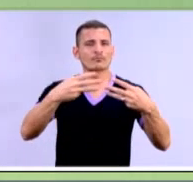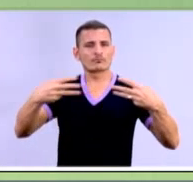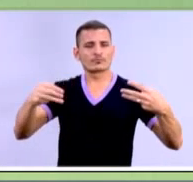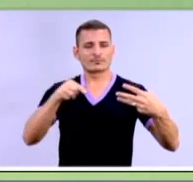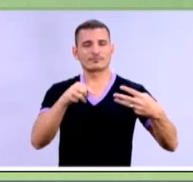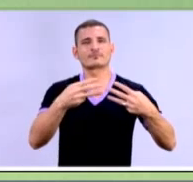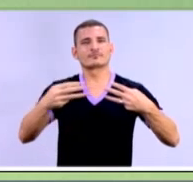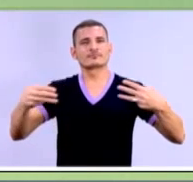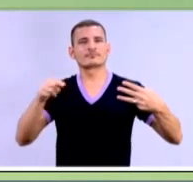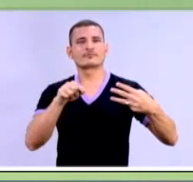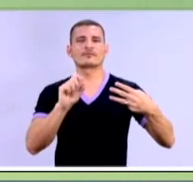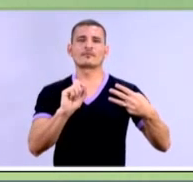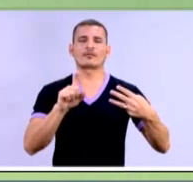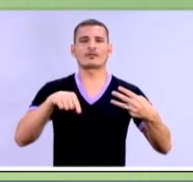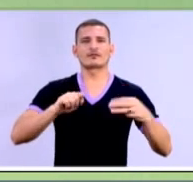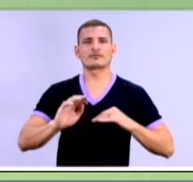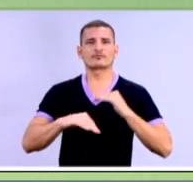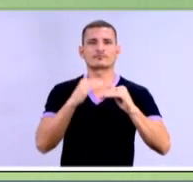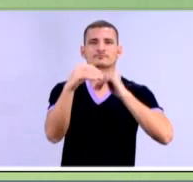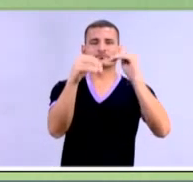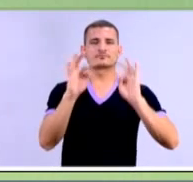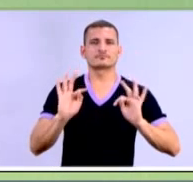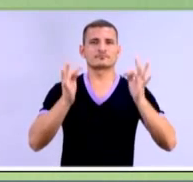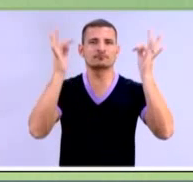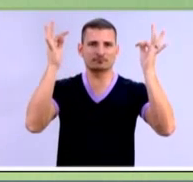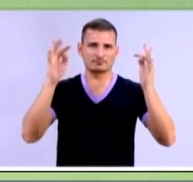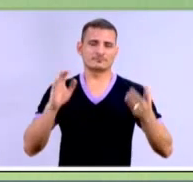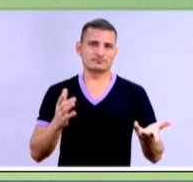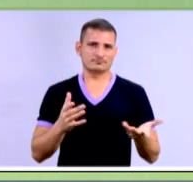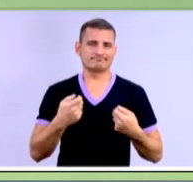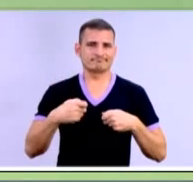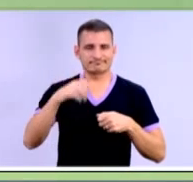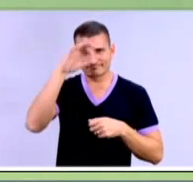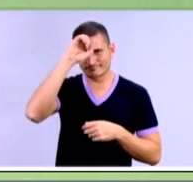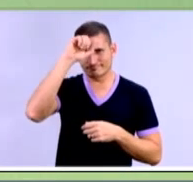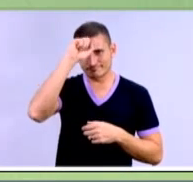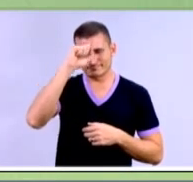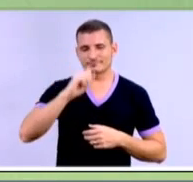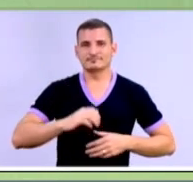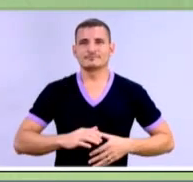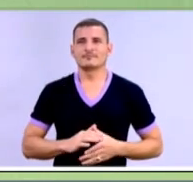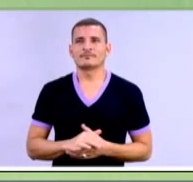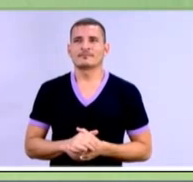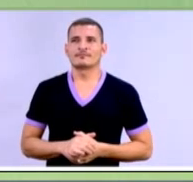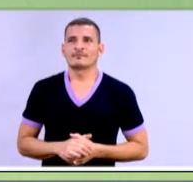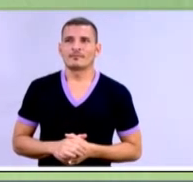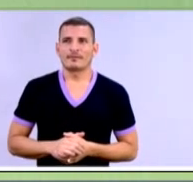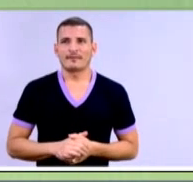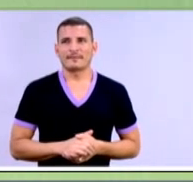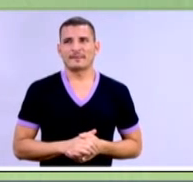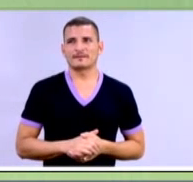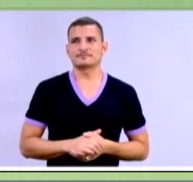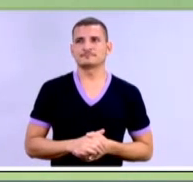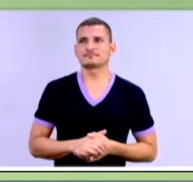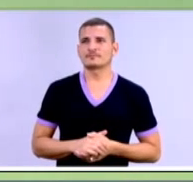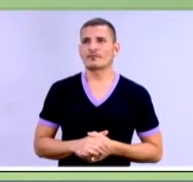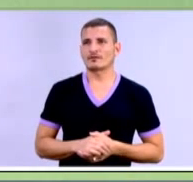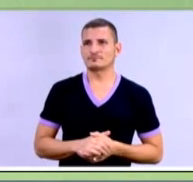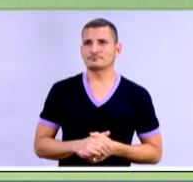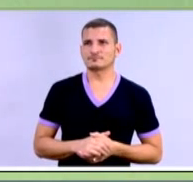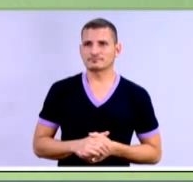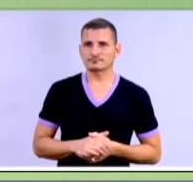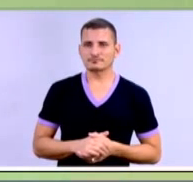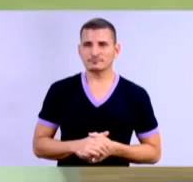para evoluir aí a tecnologia, e que a gente tem muito que aprender ainda, né? Com certeza, professor Jordano, e os